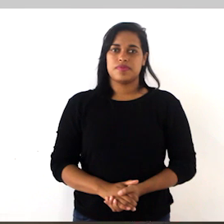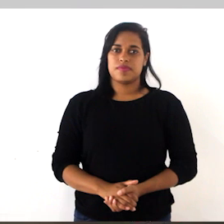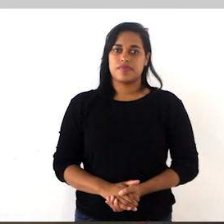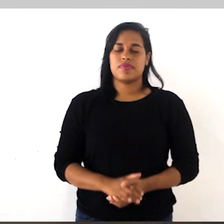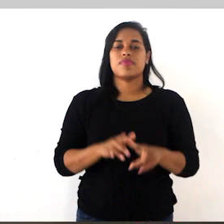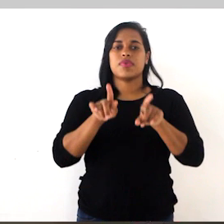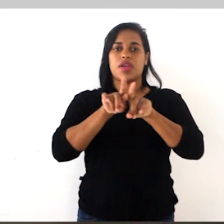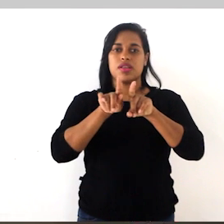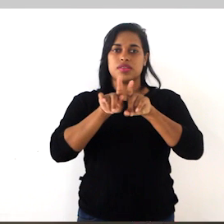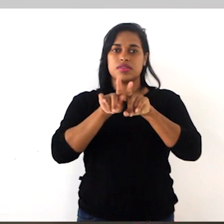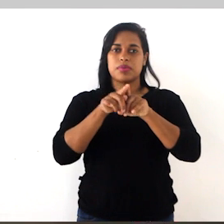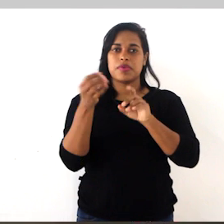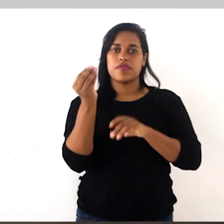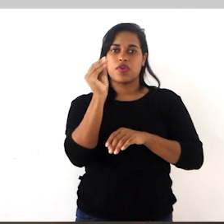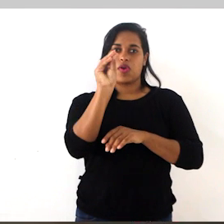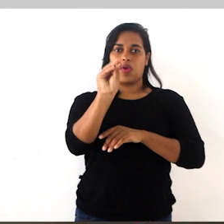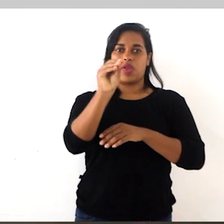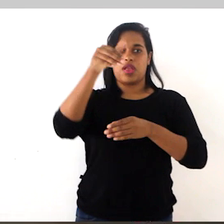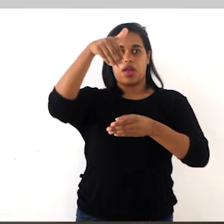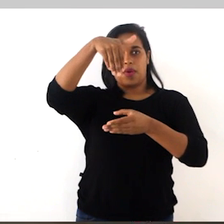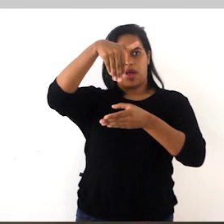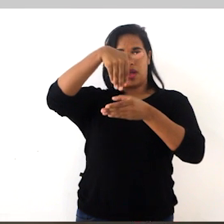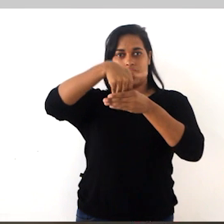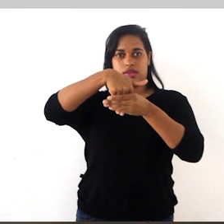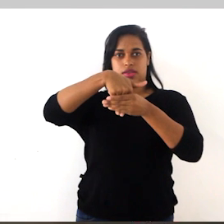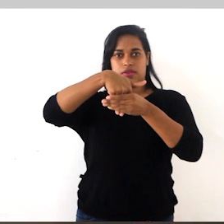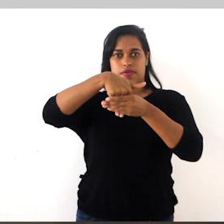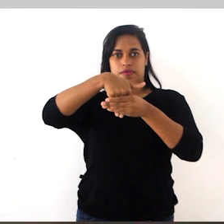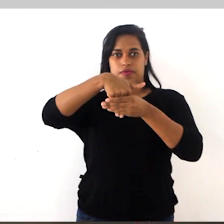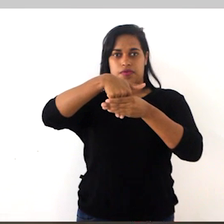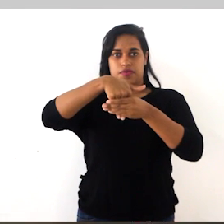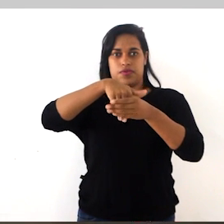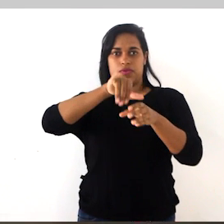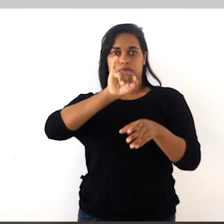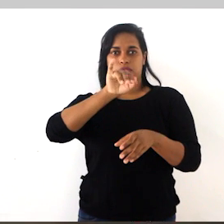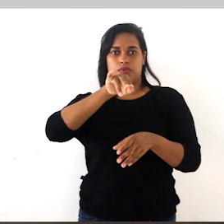E vou colocar o arquivo com